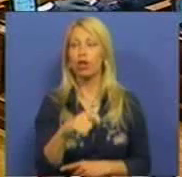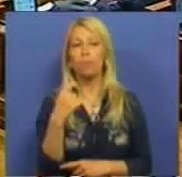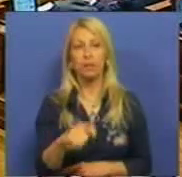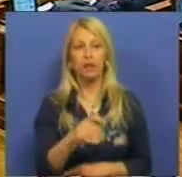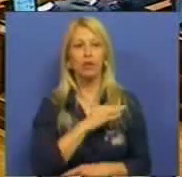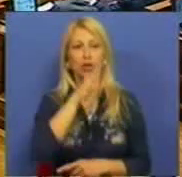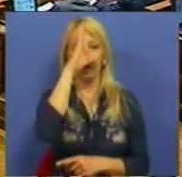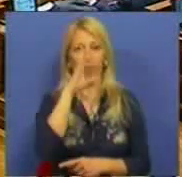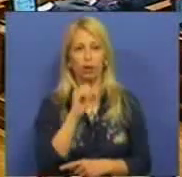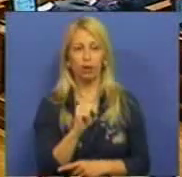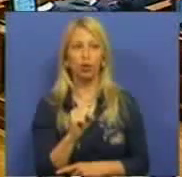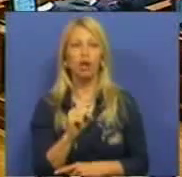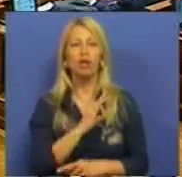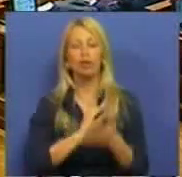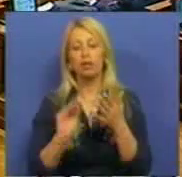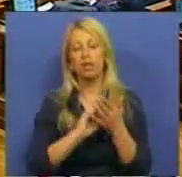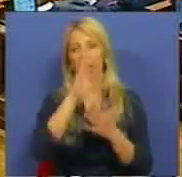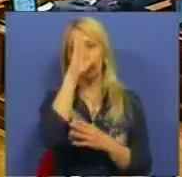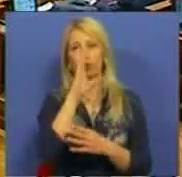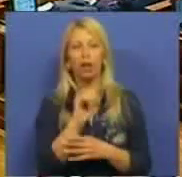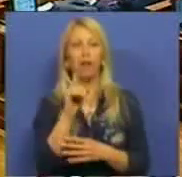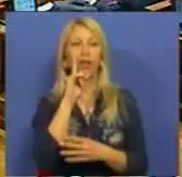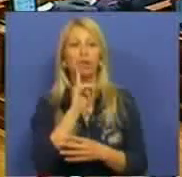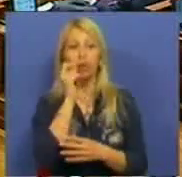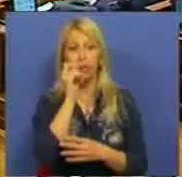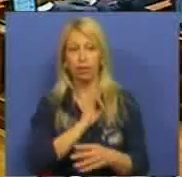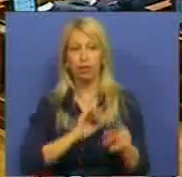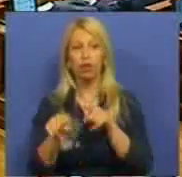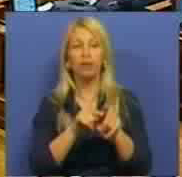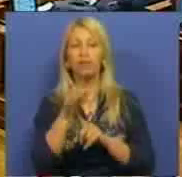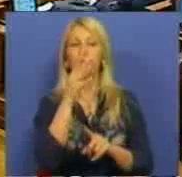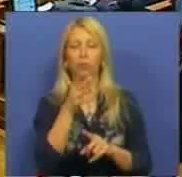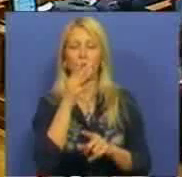senhores ministros, senhores secretários de Estado, senhoras deputadas, senhores deputados.